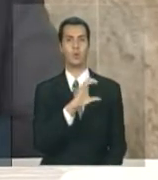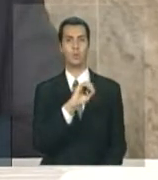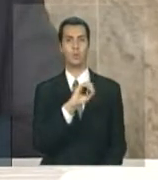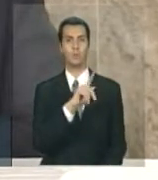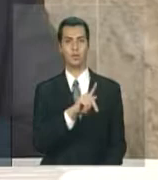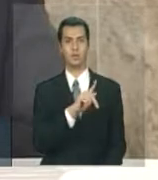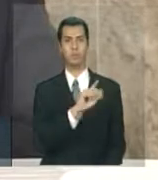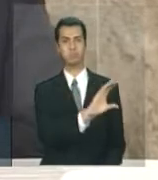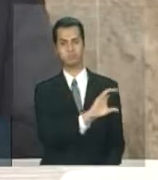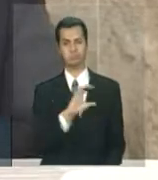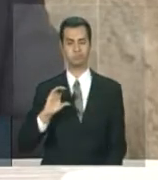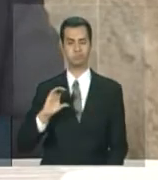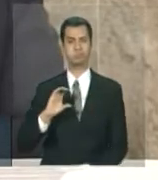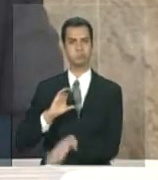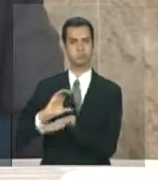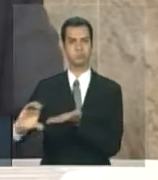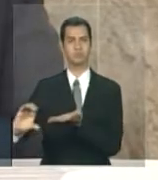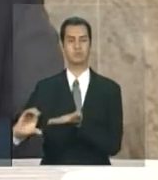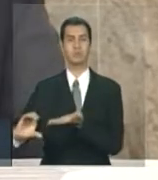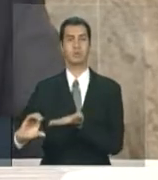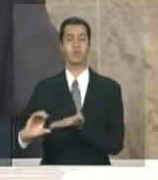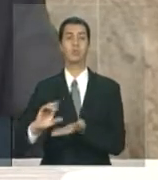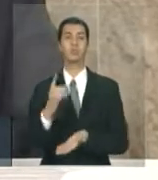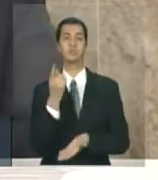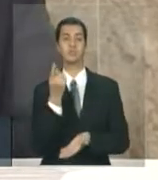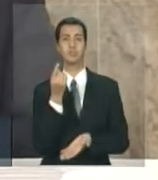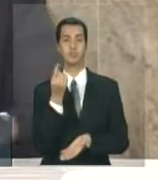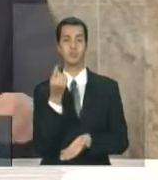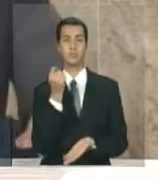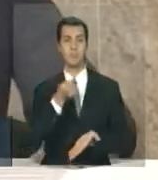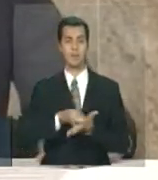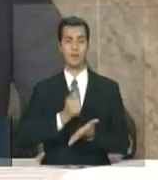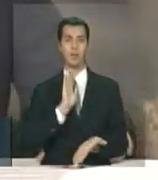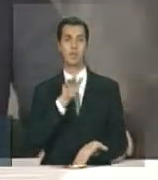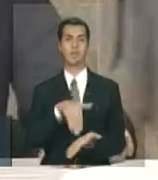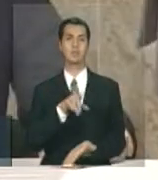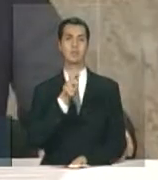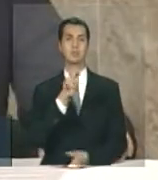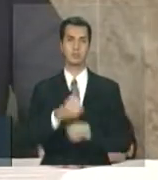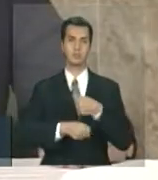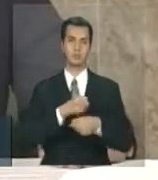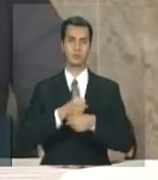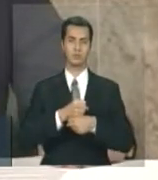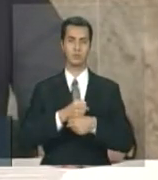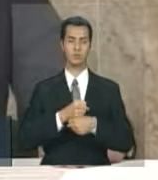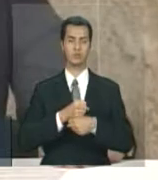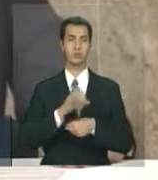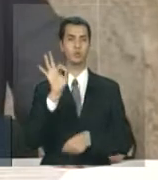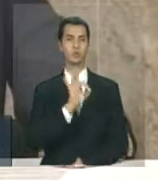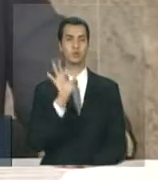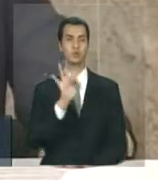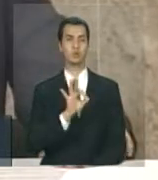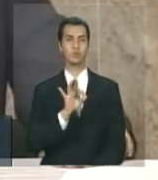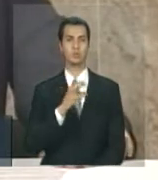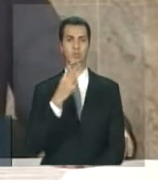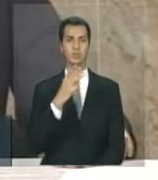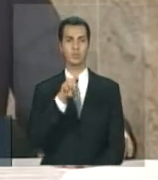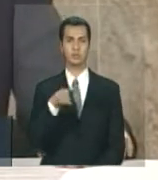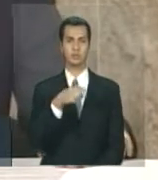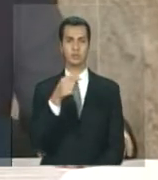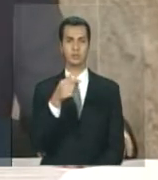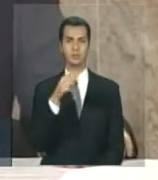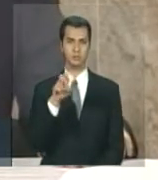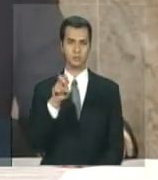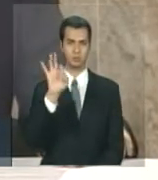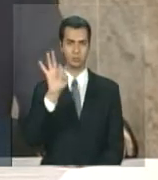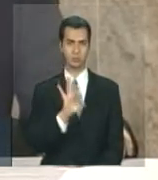será prazo de até de 5 anos, com taxas de juros de 6,75% ao ano. Essa era